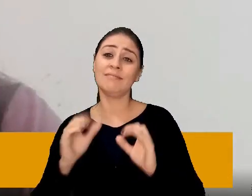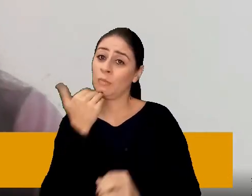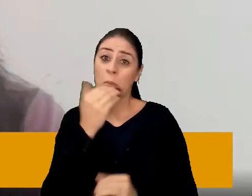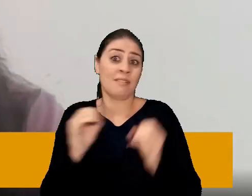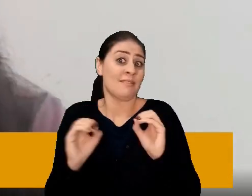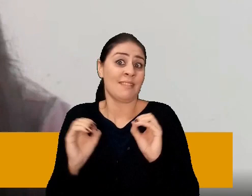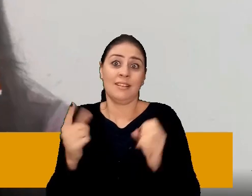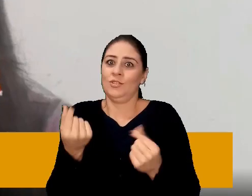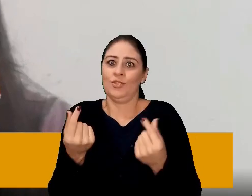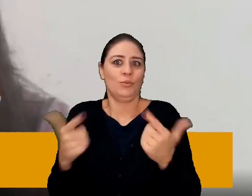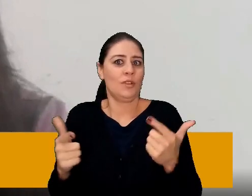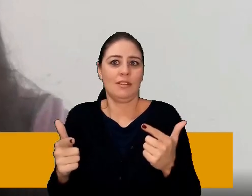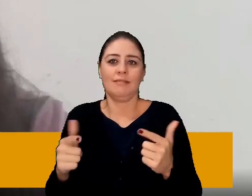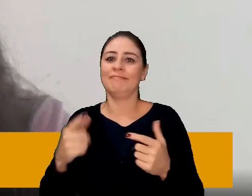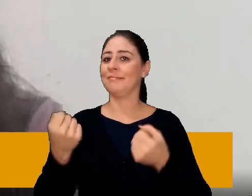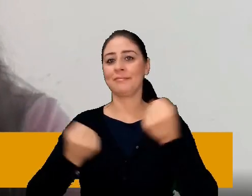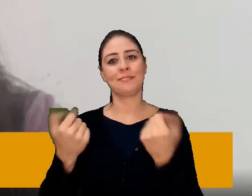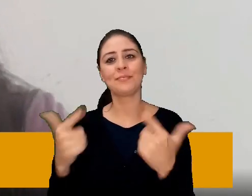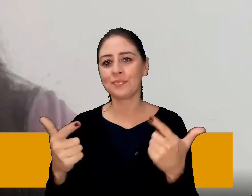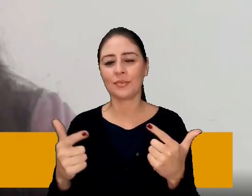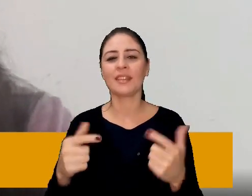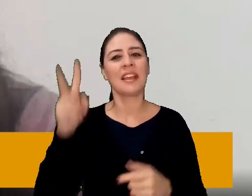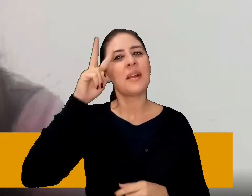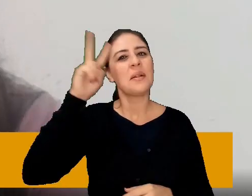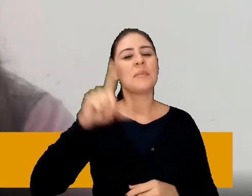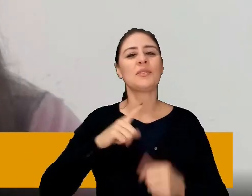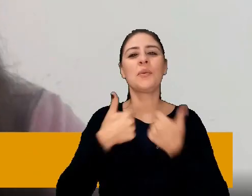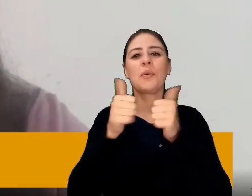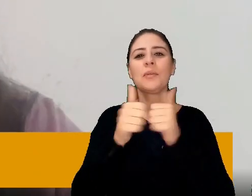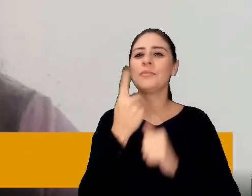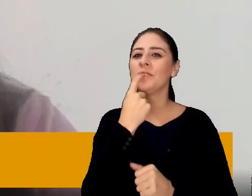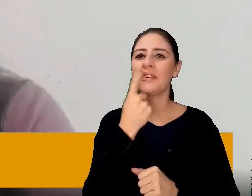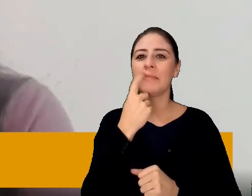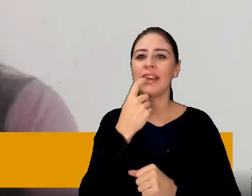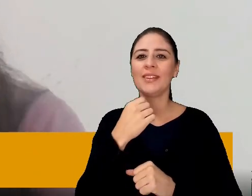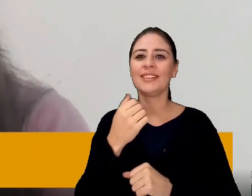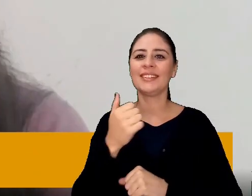a gente pegava aquele ônibus vermelhinho que vinha de São José dos Pinhais, ali na Avenida das Torres,